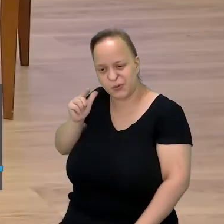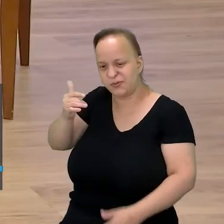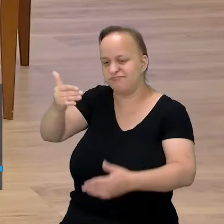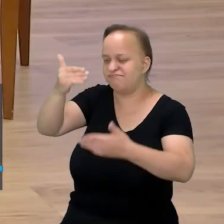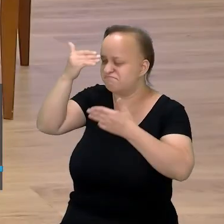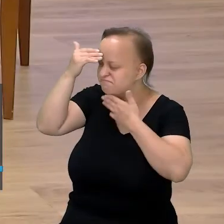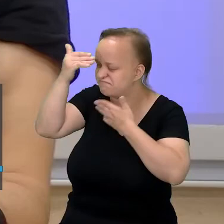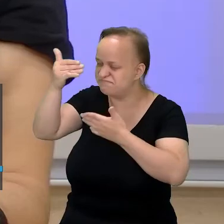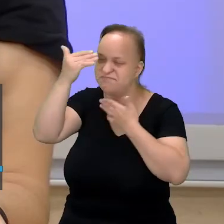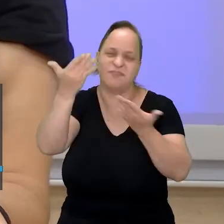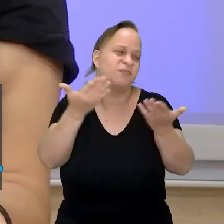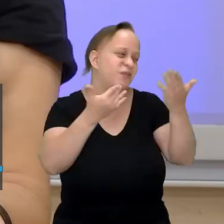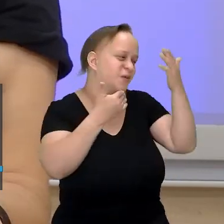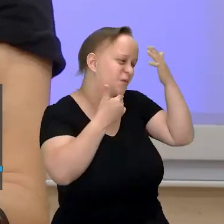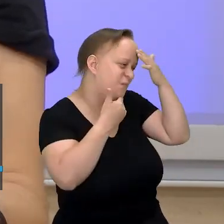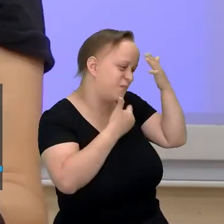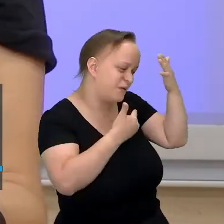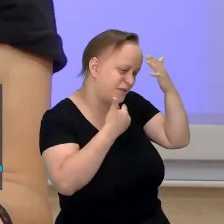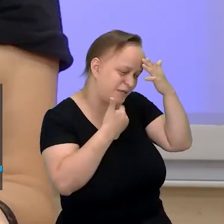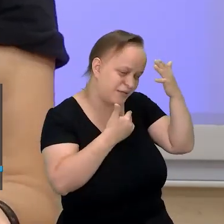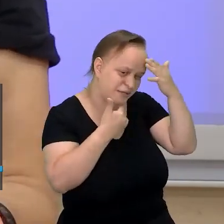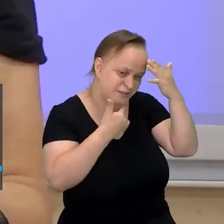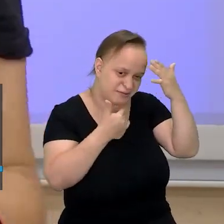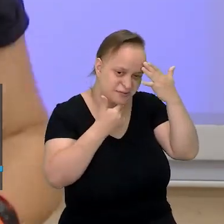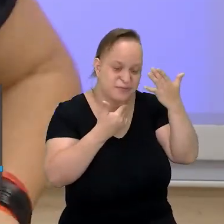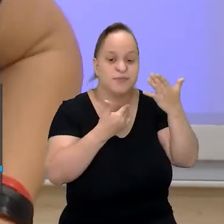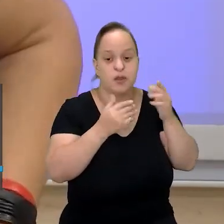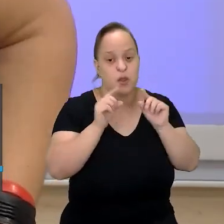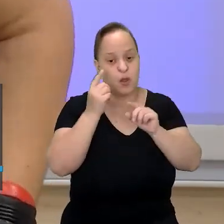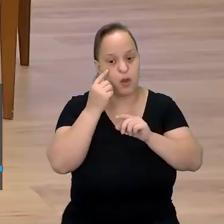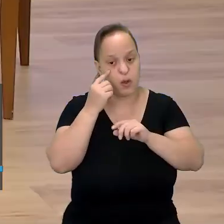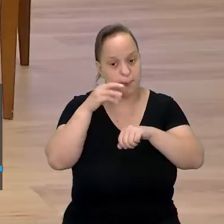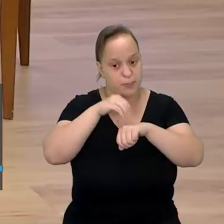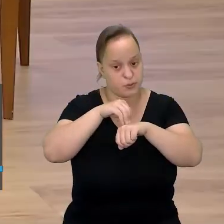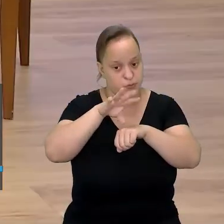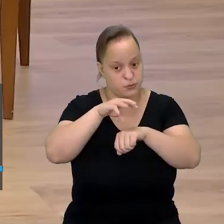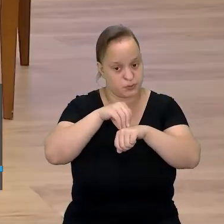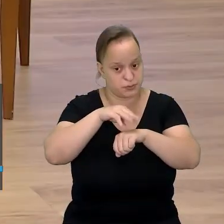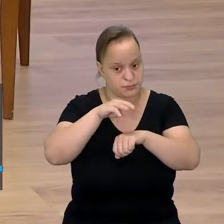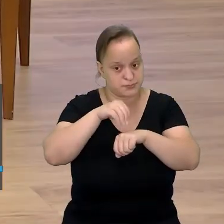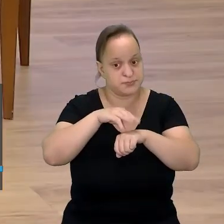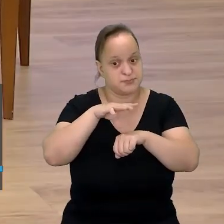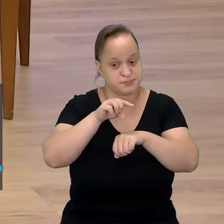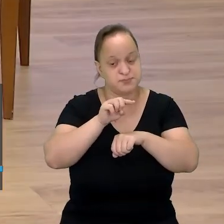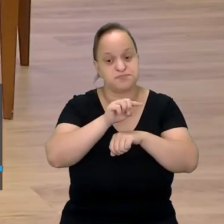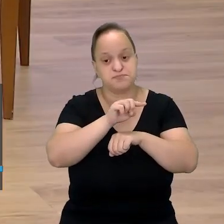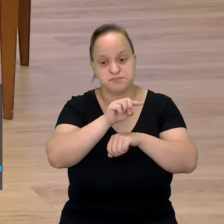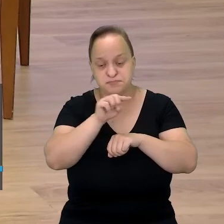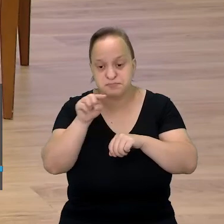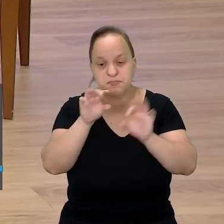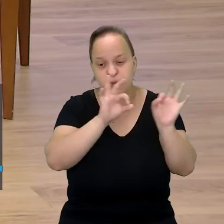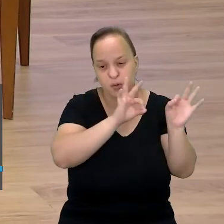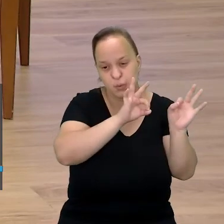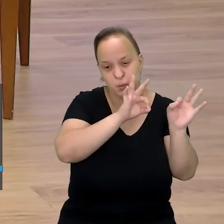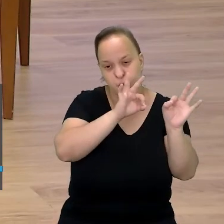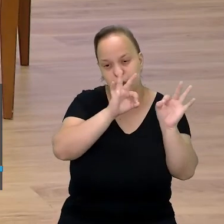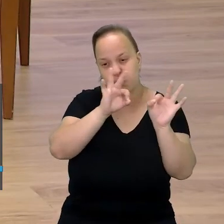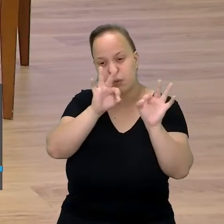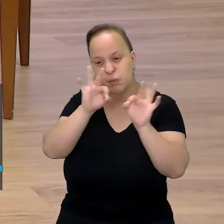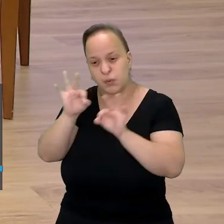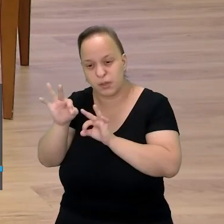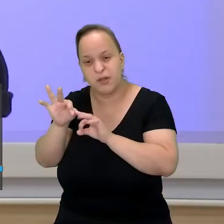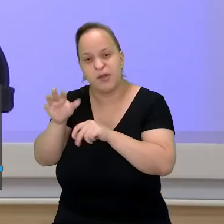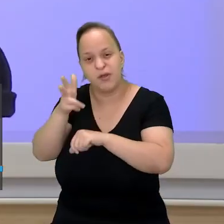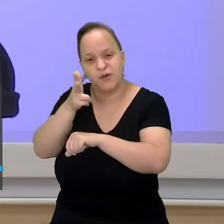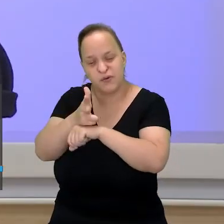Obrigada. Eu que agradeço. Eu vou ser folgada, vou deixar uma dica para vocês. Depois assistam, se vocês conseguirem, um vídeo no YouTube